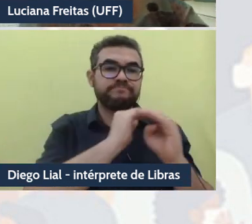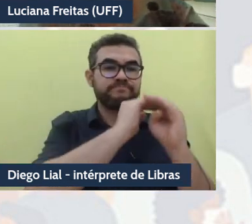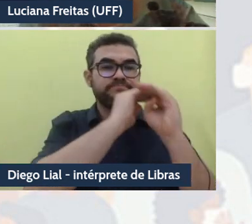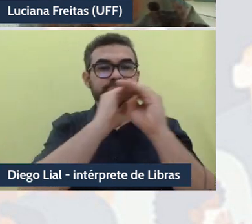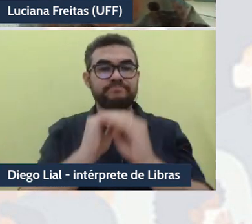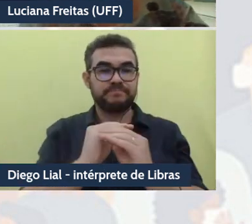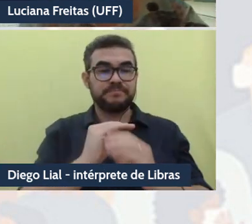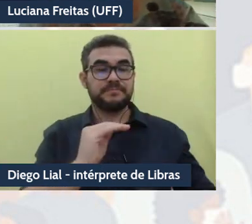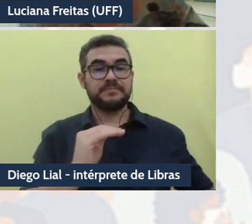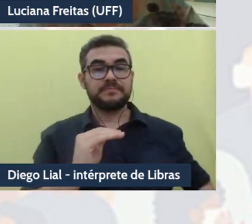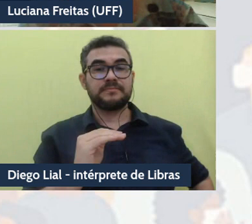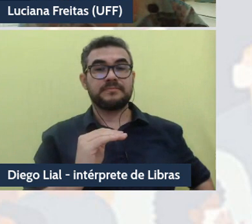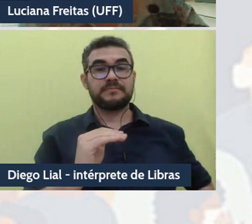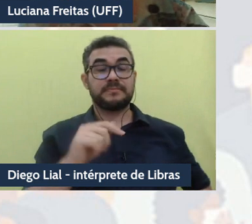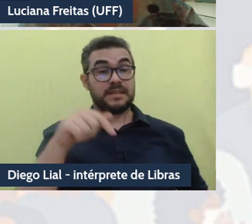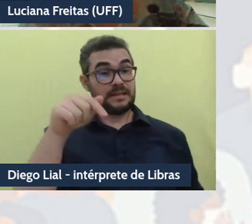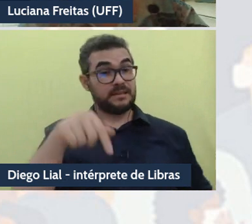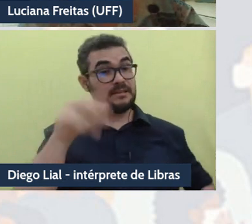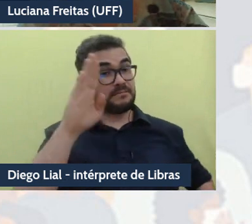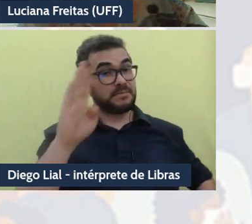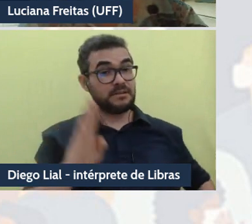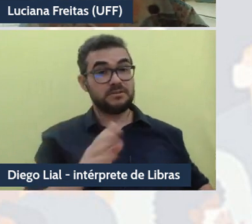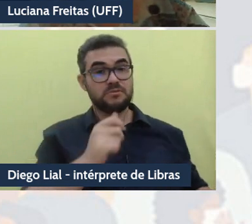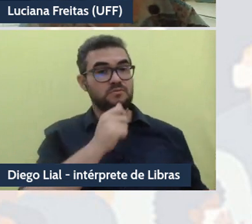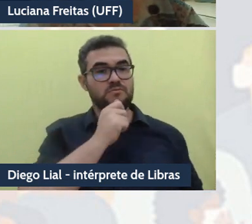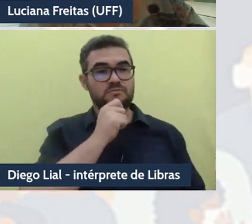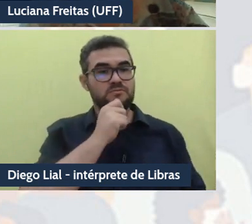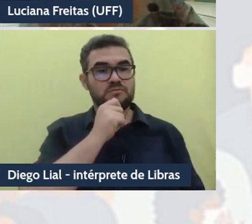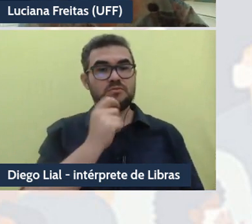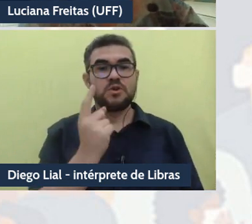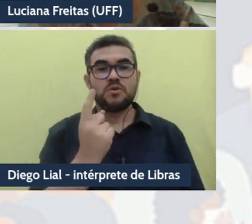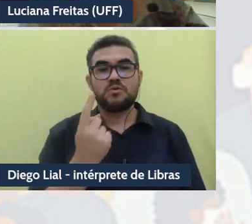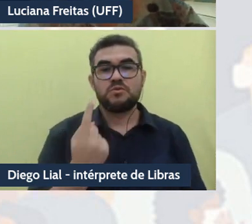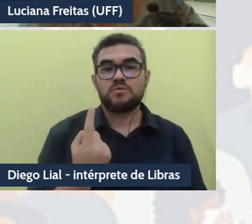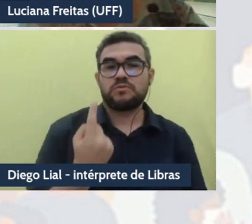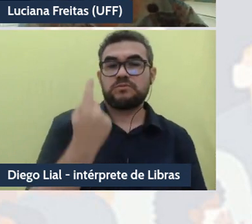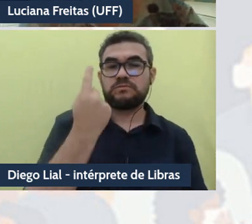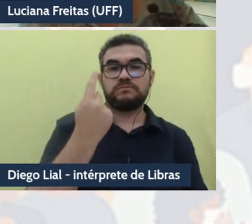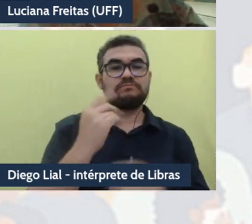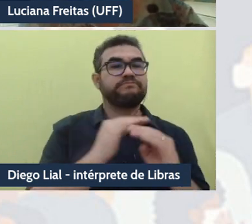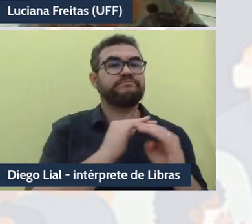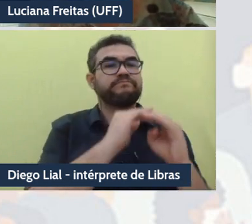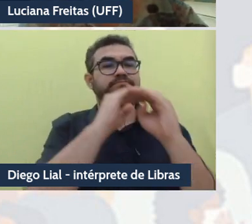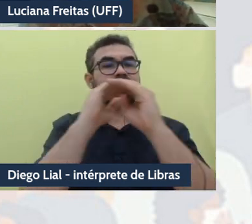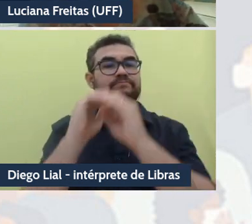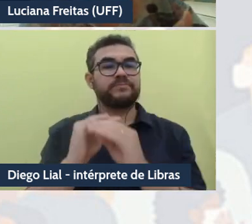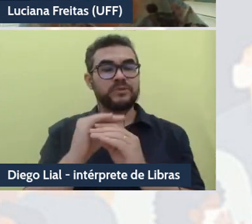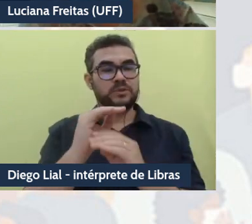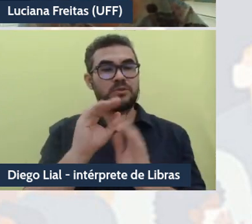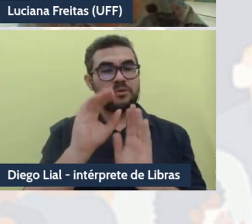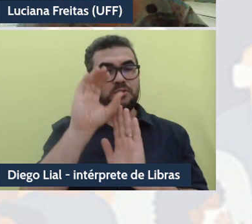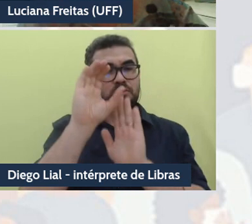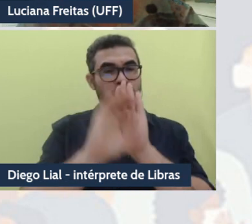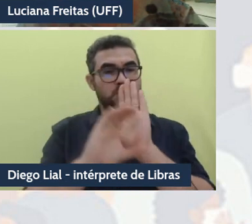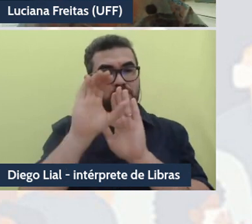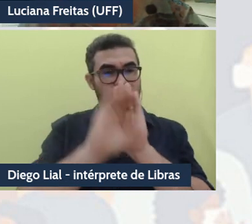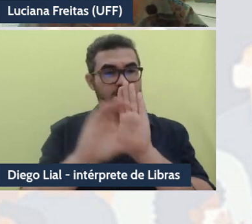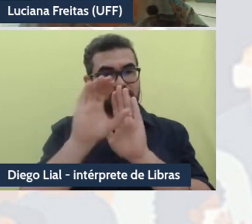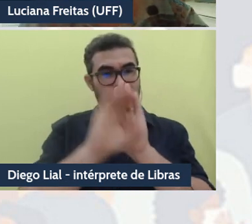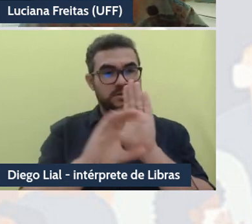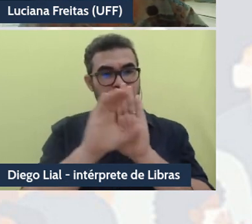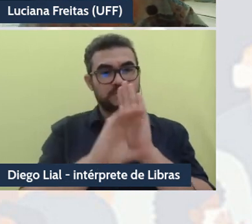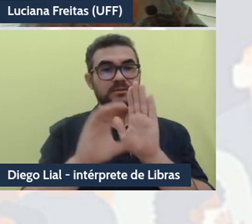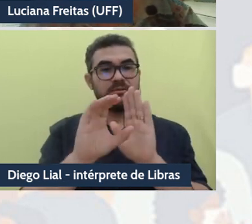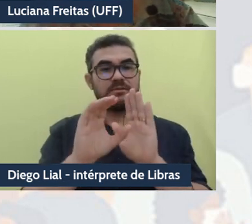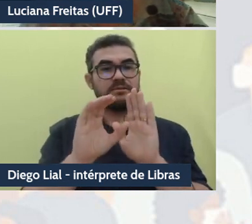redemocratização, esse currículo nacional, uma imposição efetiva de um currículo por componente